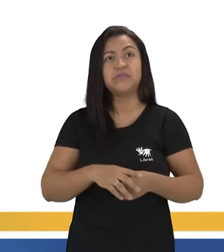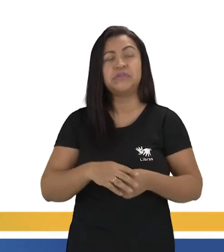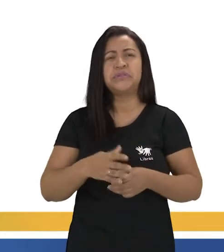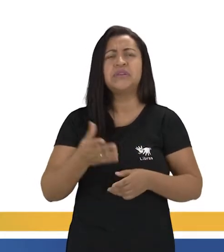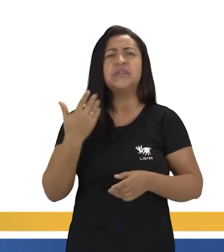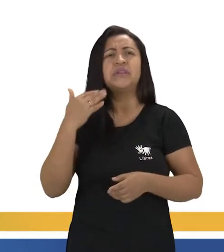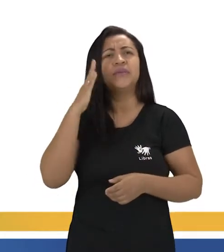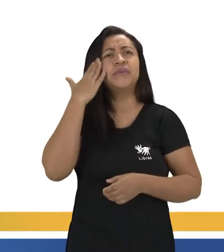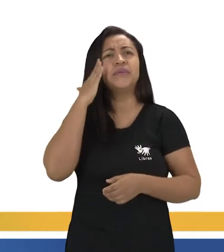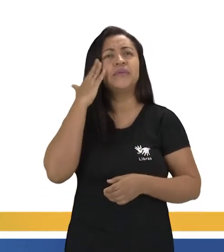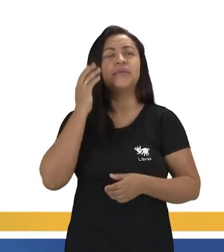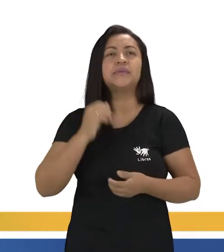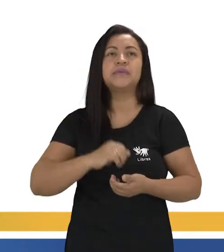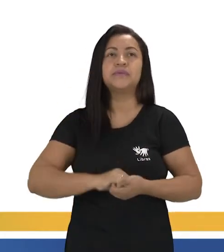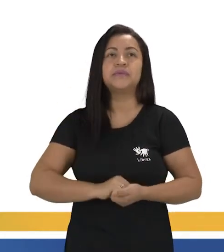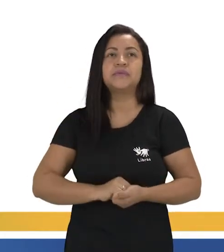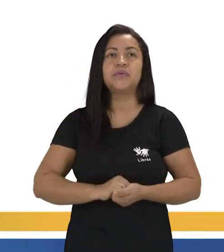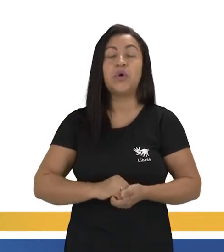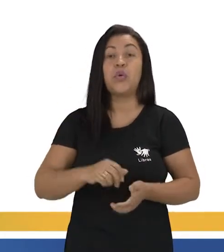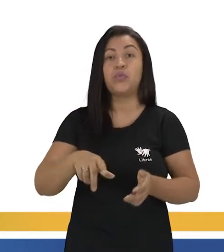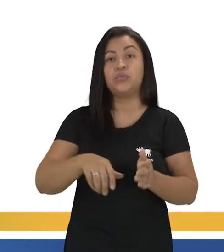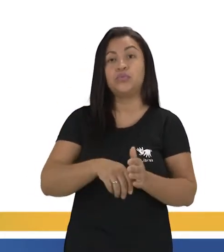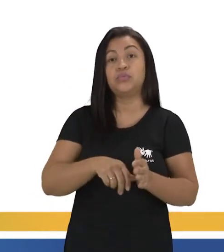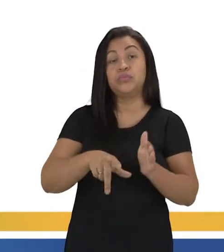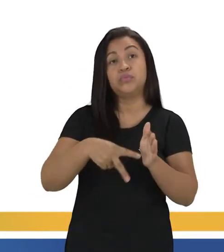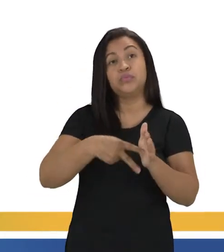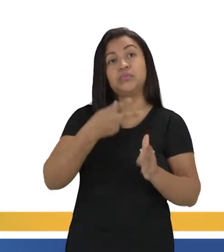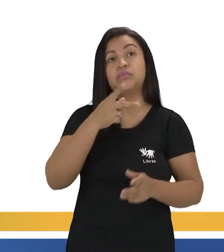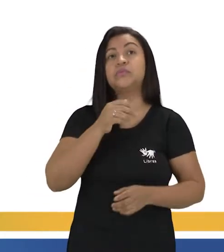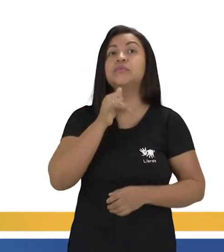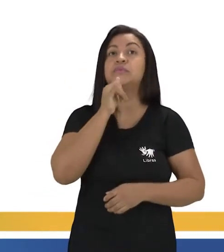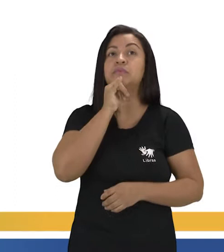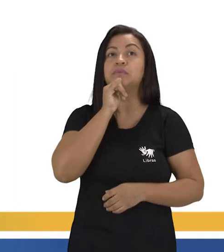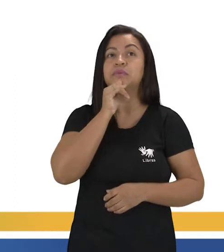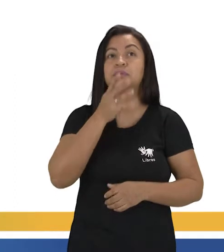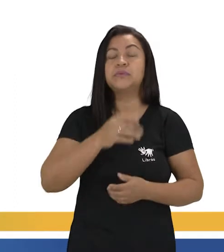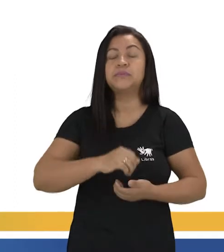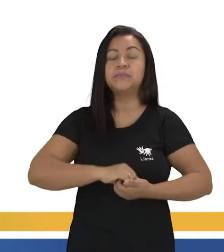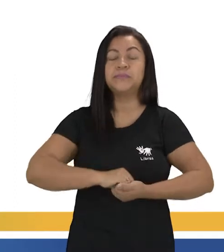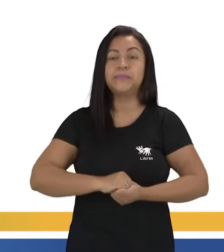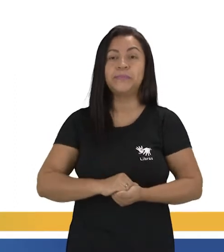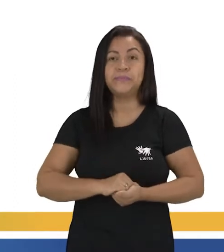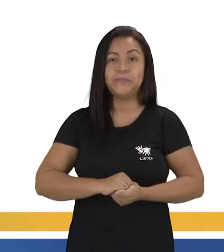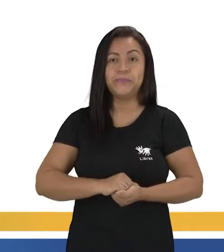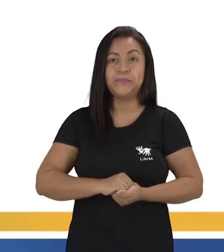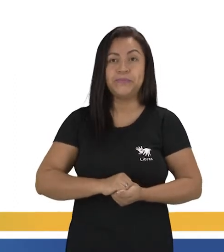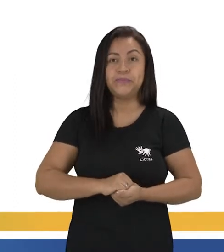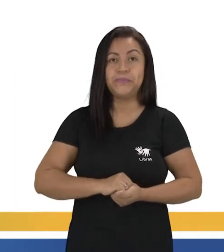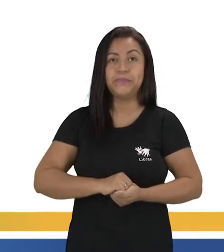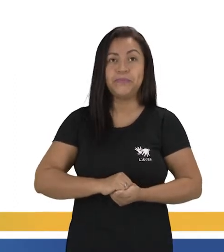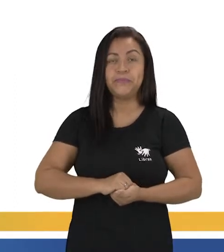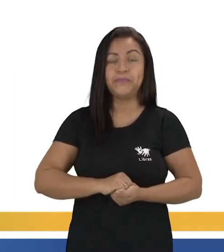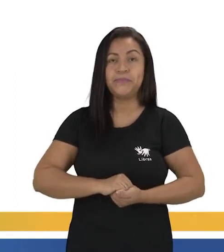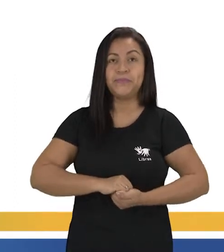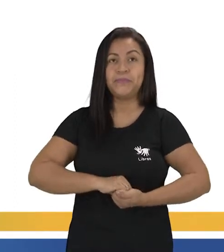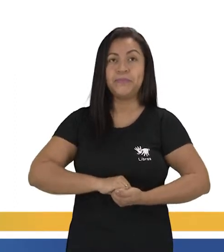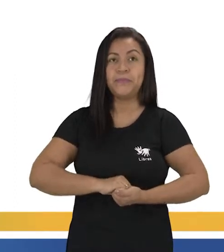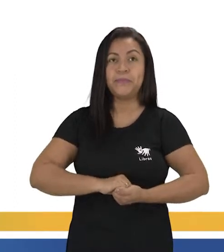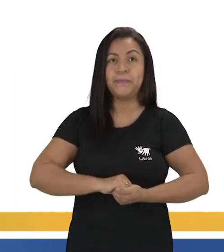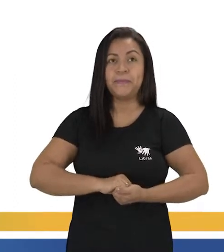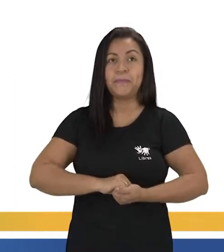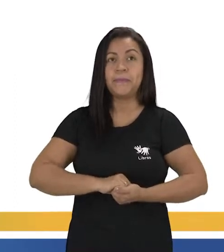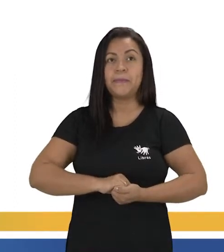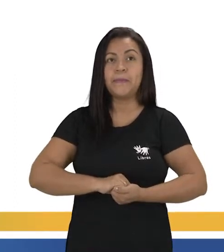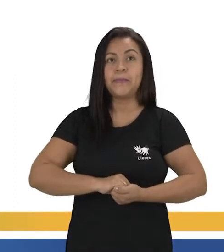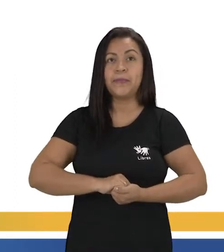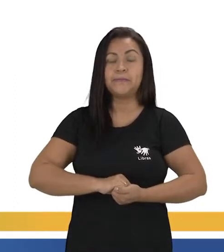Só não está explícito. Agora o segundo exemplo. The patient had left before the doctor came.